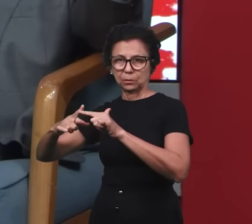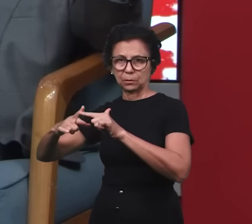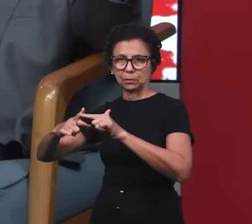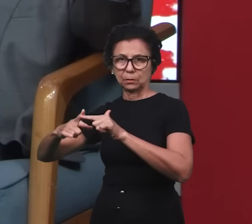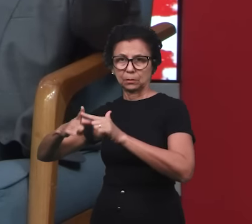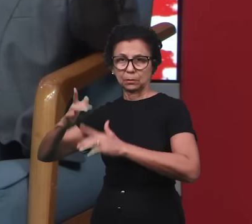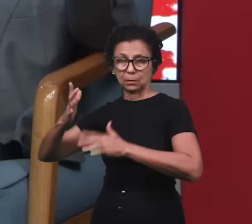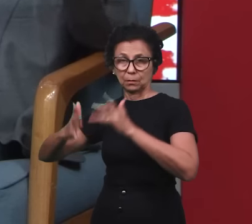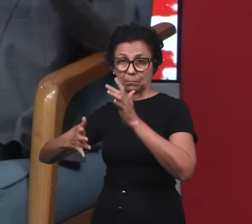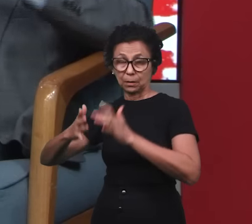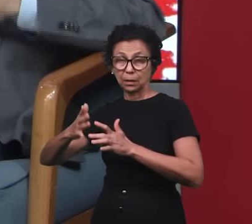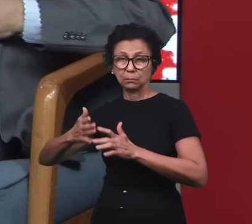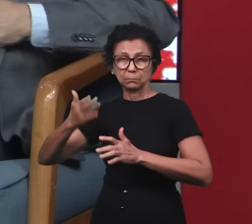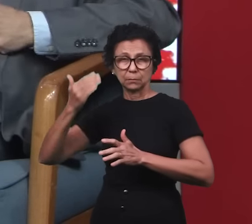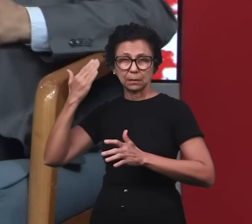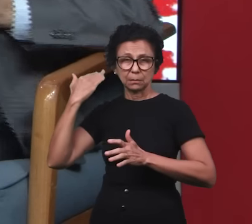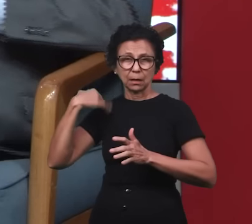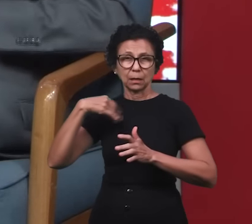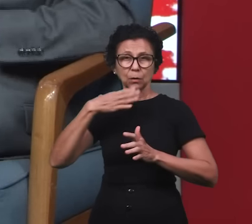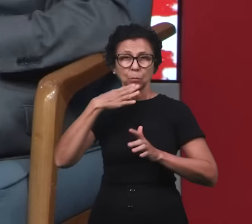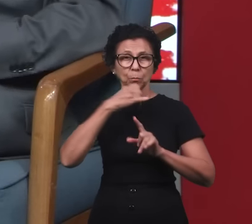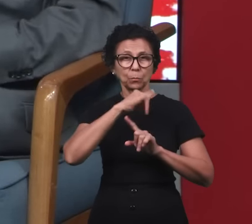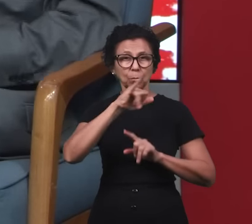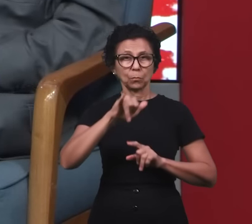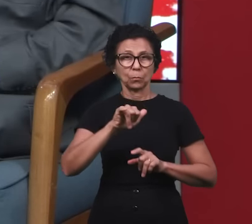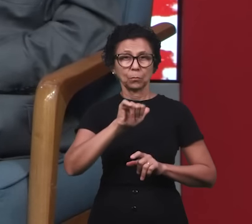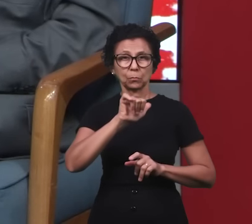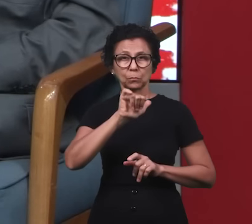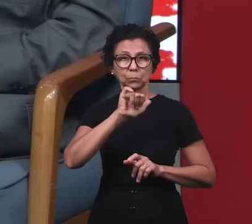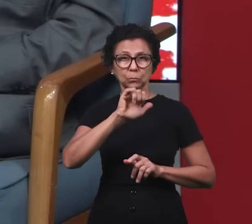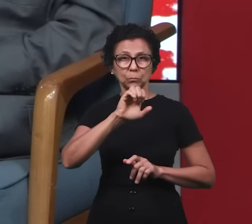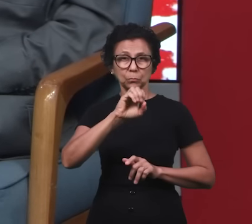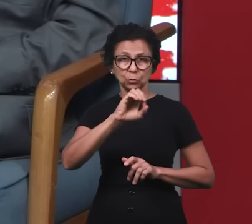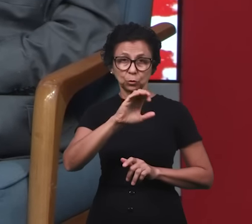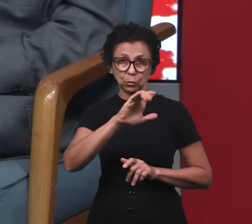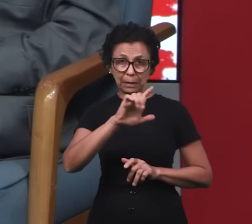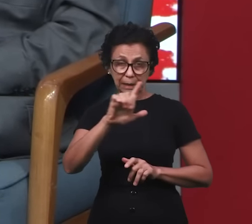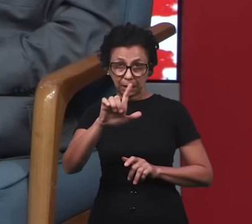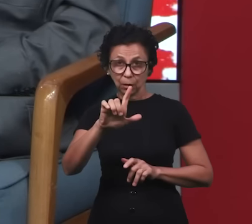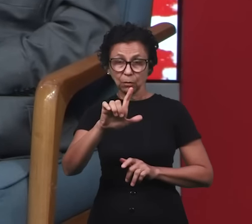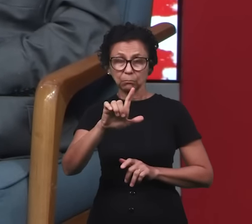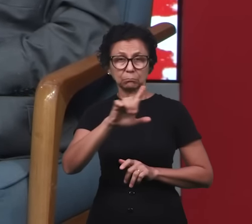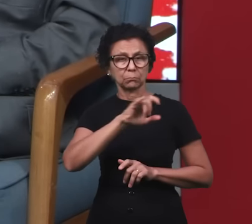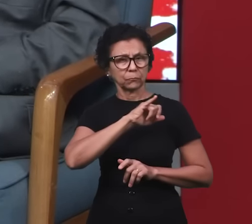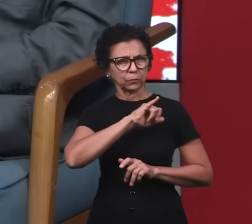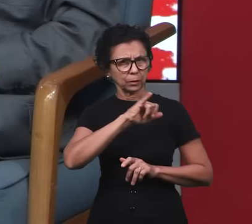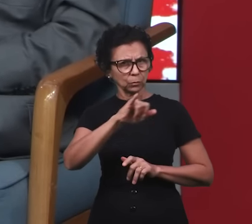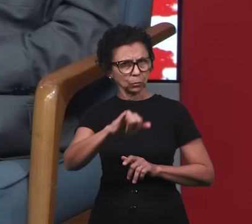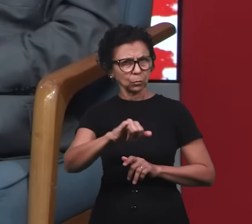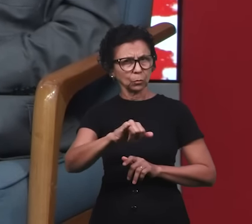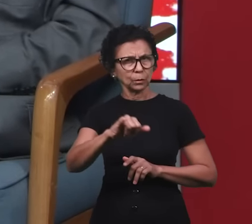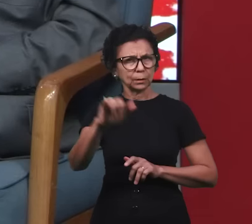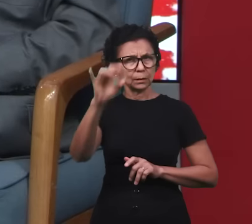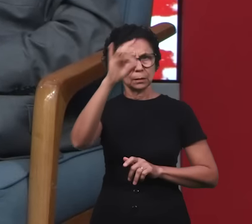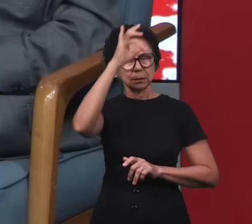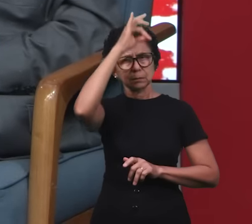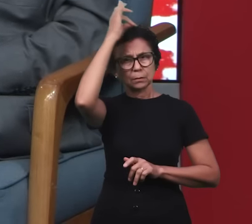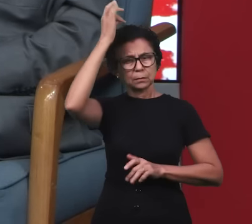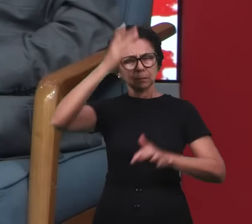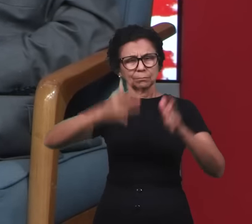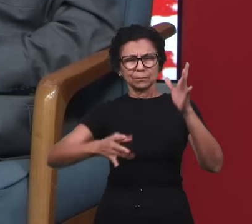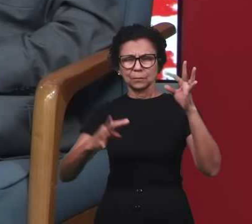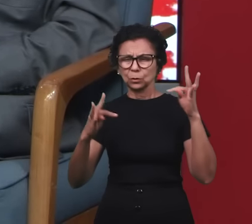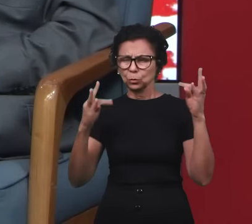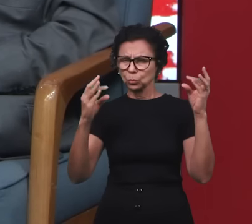aquilo que o profeta Joel já havia dito, sobre toda a carne, nós já falamos sobre isso no programa anterior,